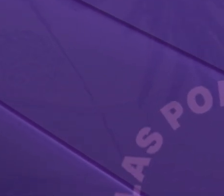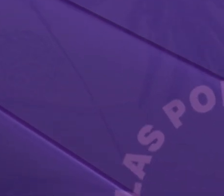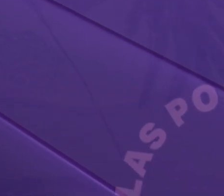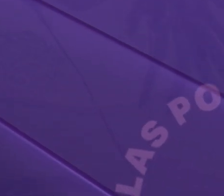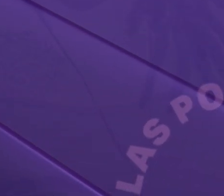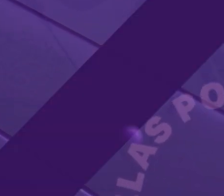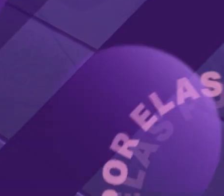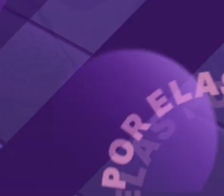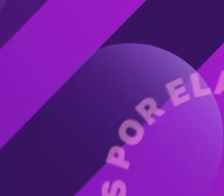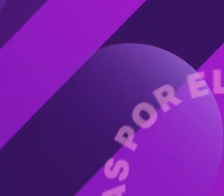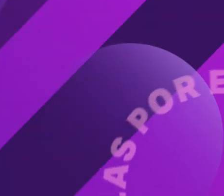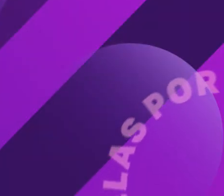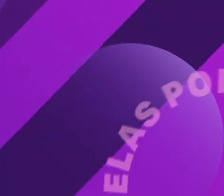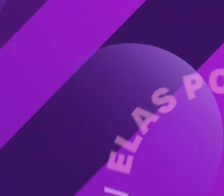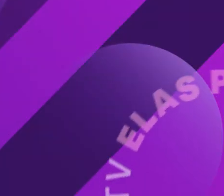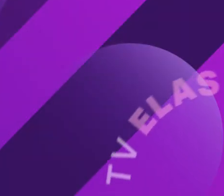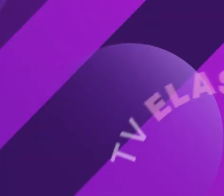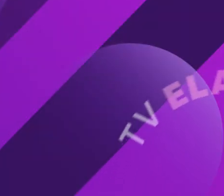mais importantes.